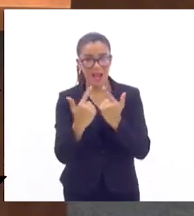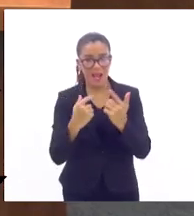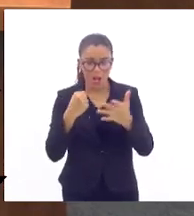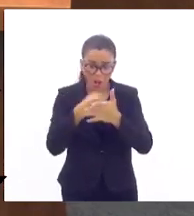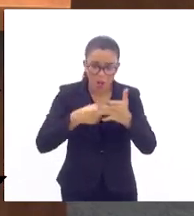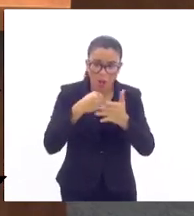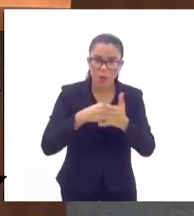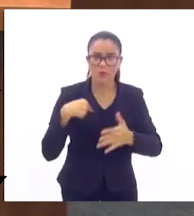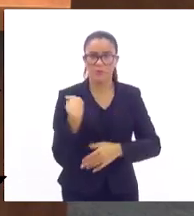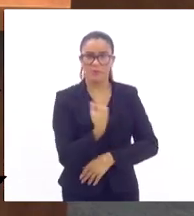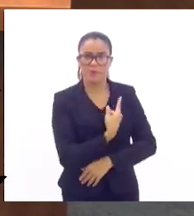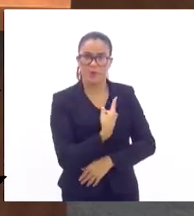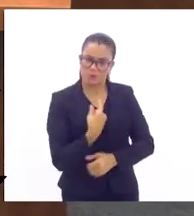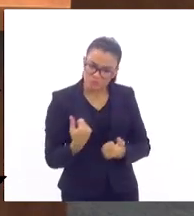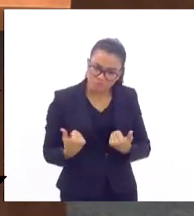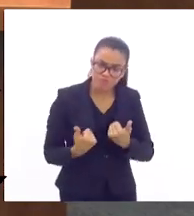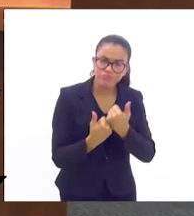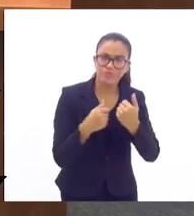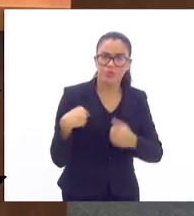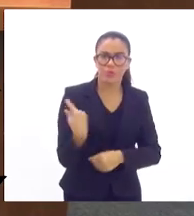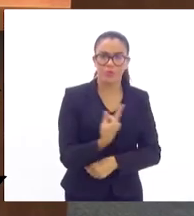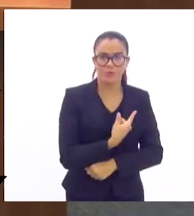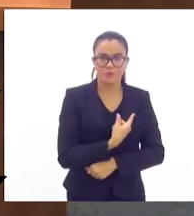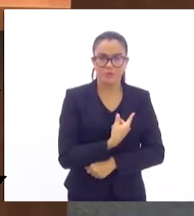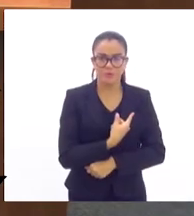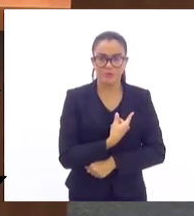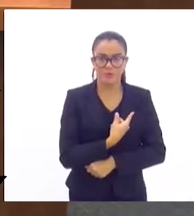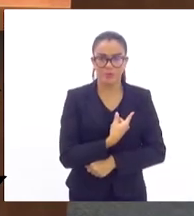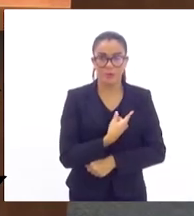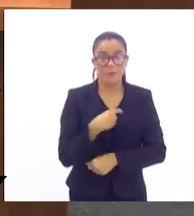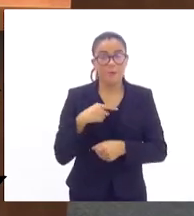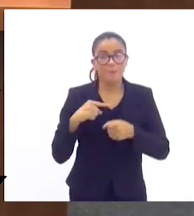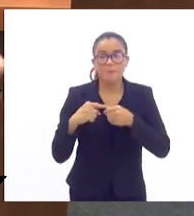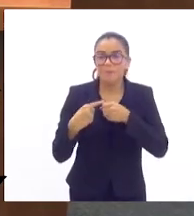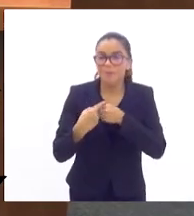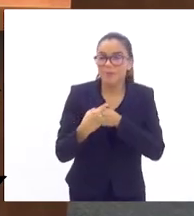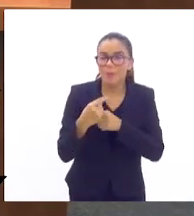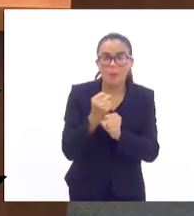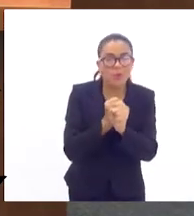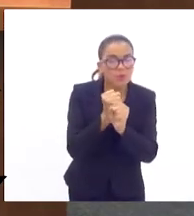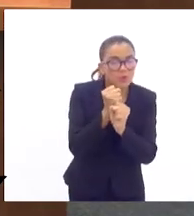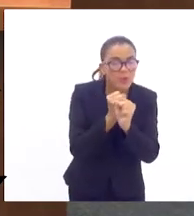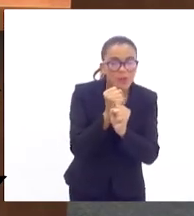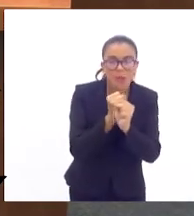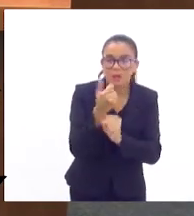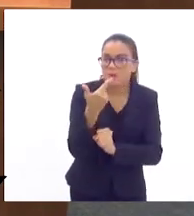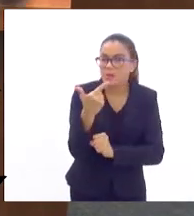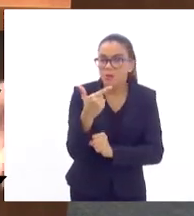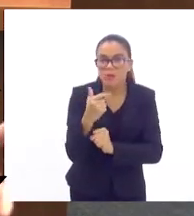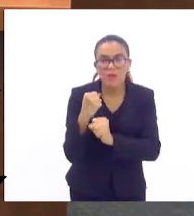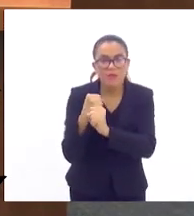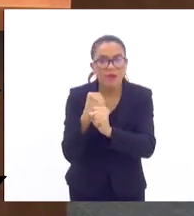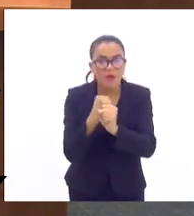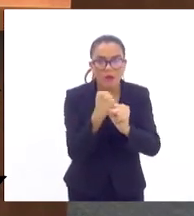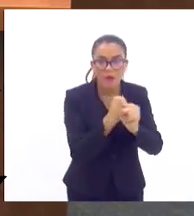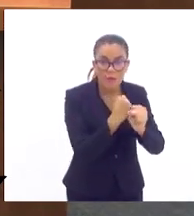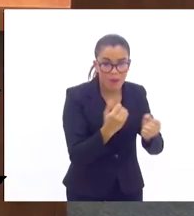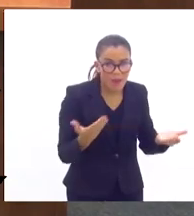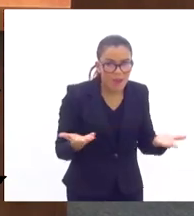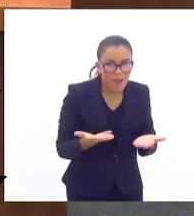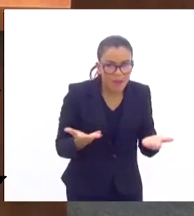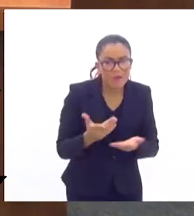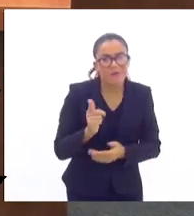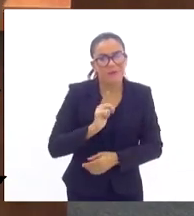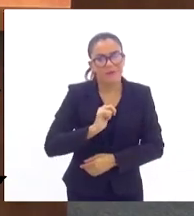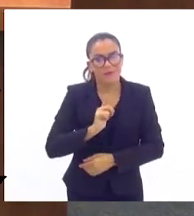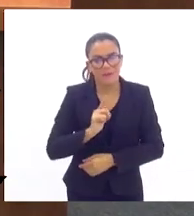nós. Esteja conosco, entendeu? Nosso município, durante muitos anos, não teve pavimentação, agora está tendo, e a gente